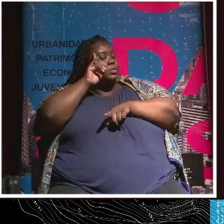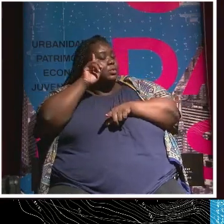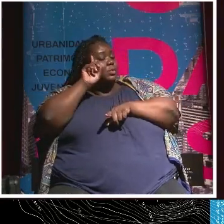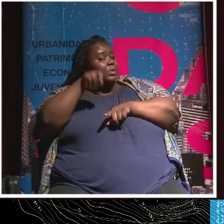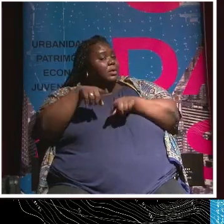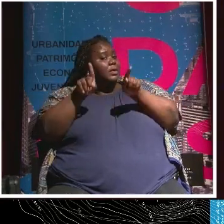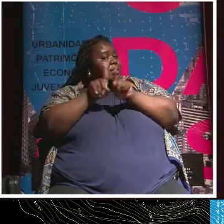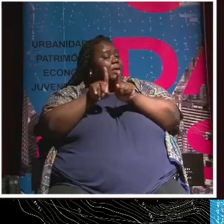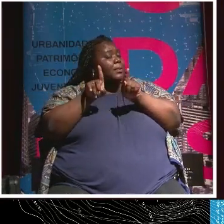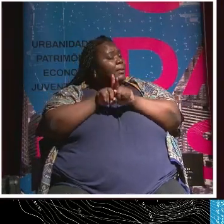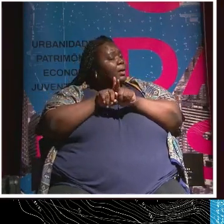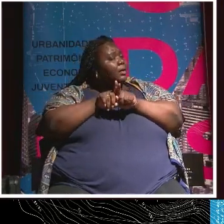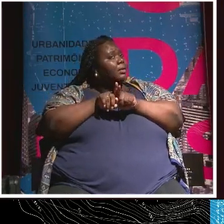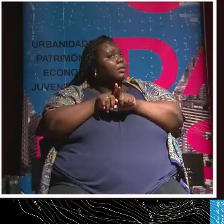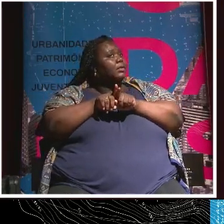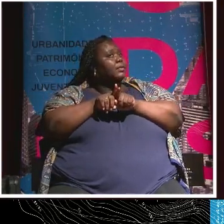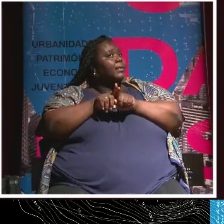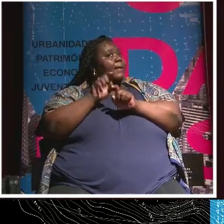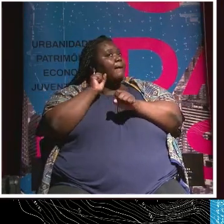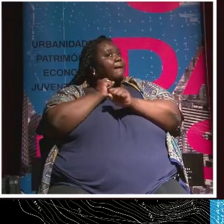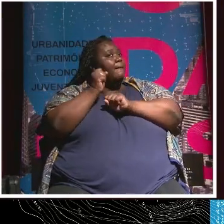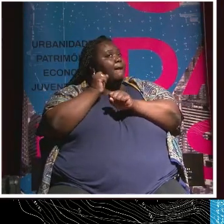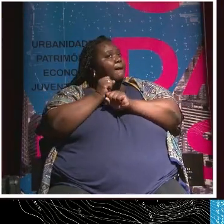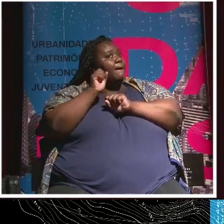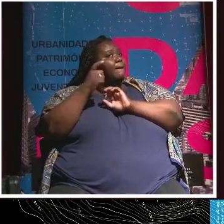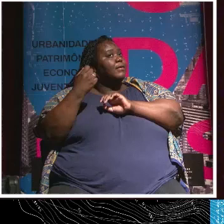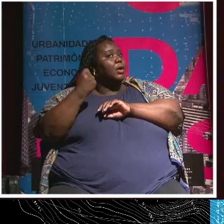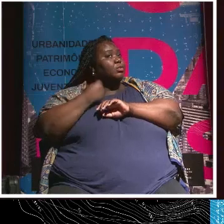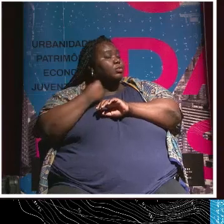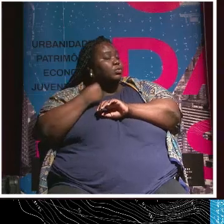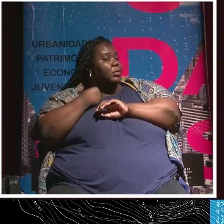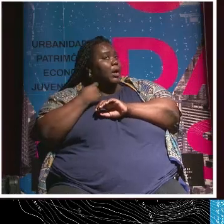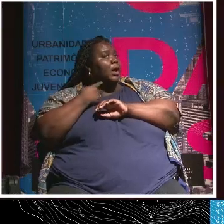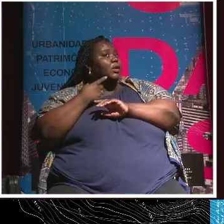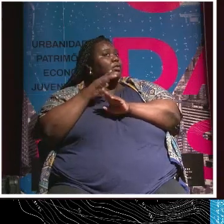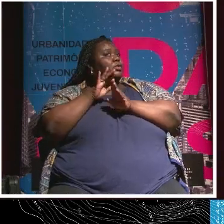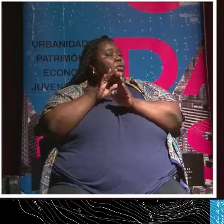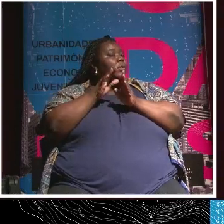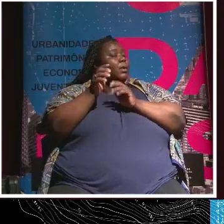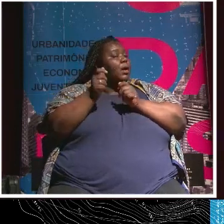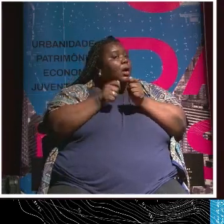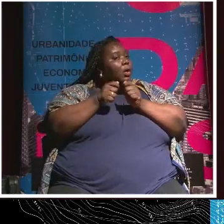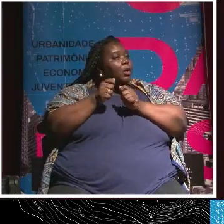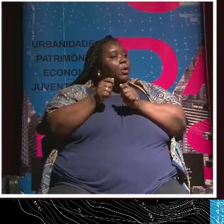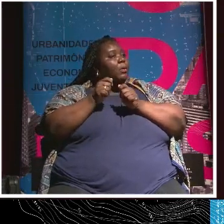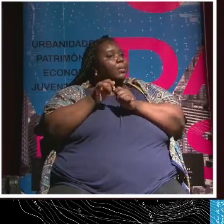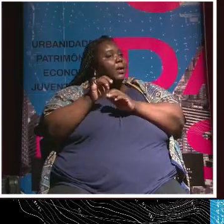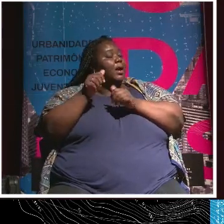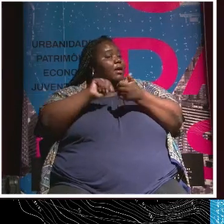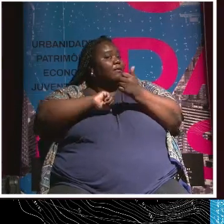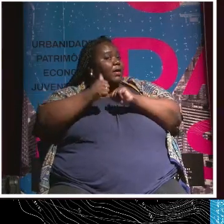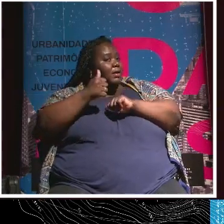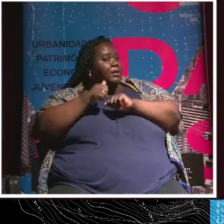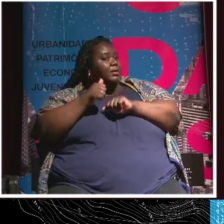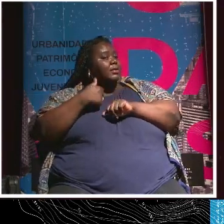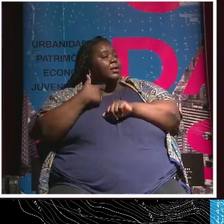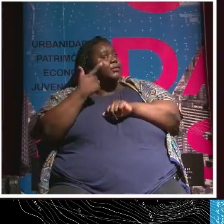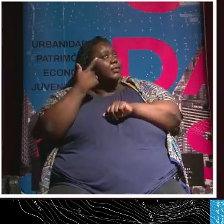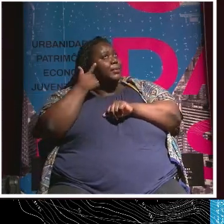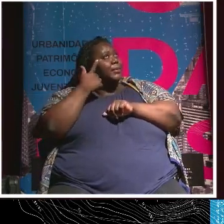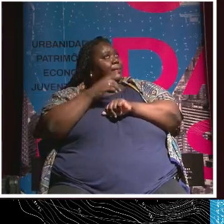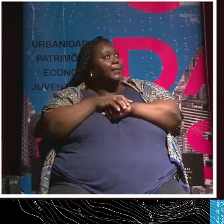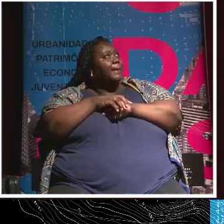mesmo tempo, na construção de indicadores para monitoramento, acompanhamento, avaliação. Eu